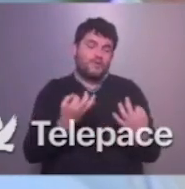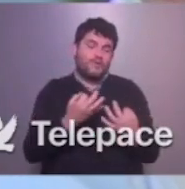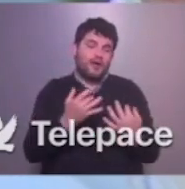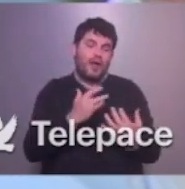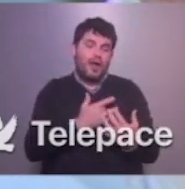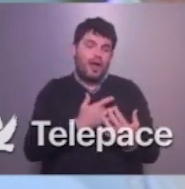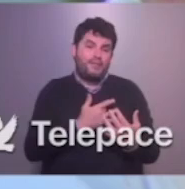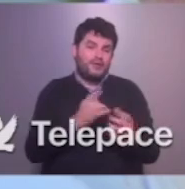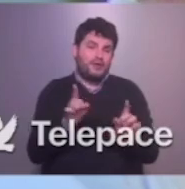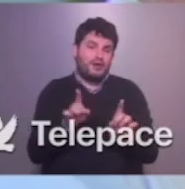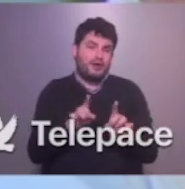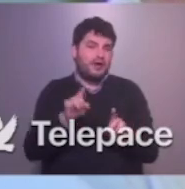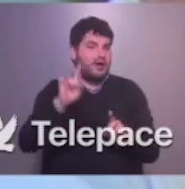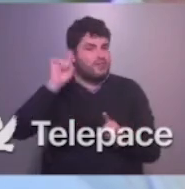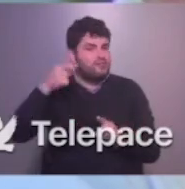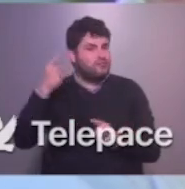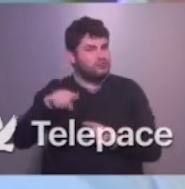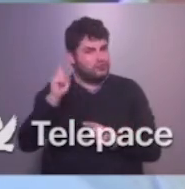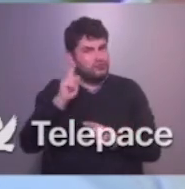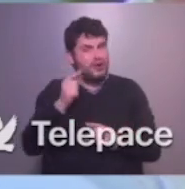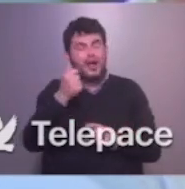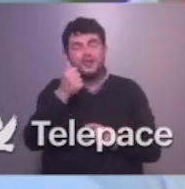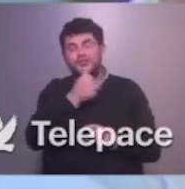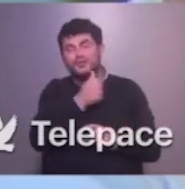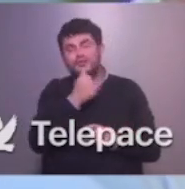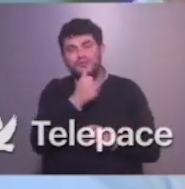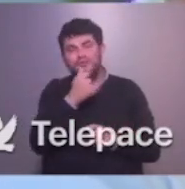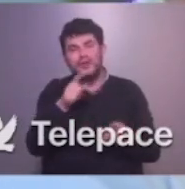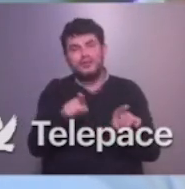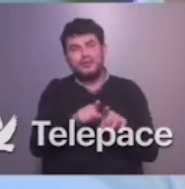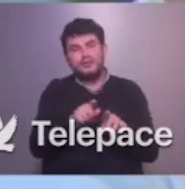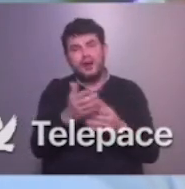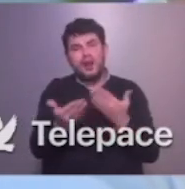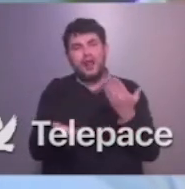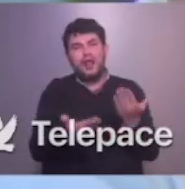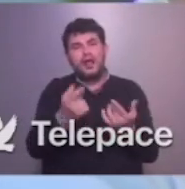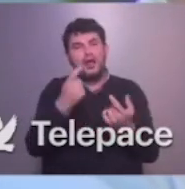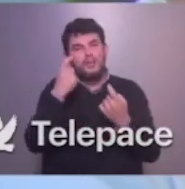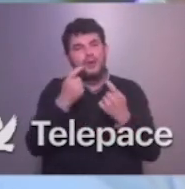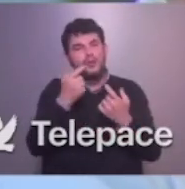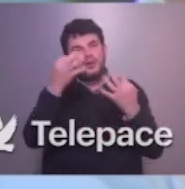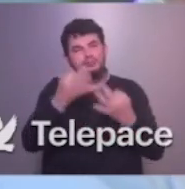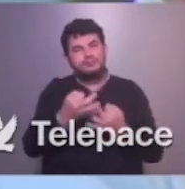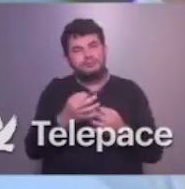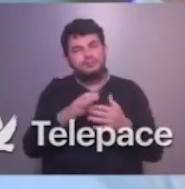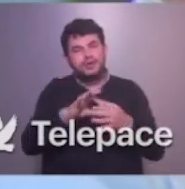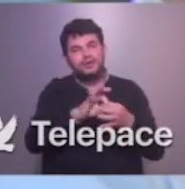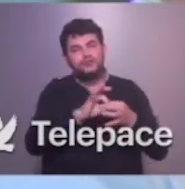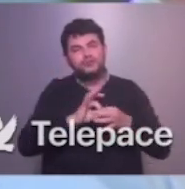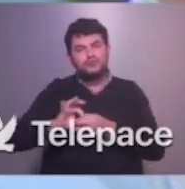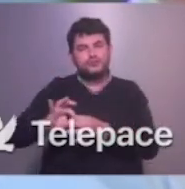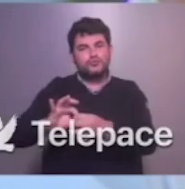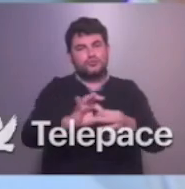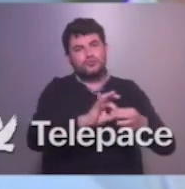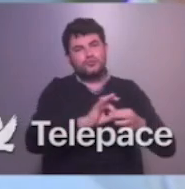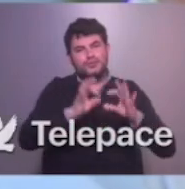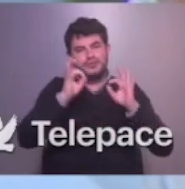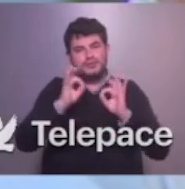ama não é indiferente ao sofrimento do irmão e procura ser solidário.